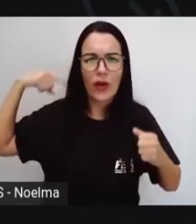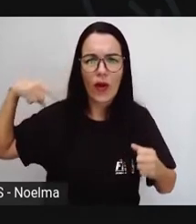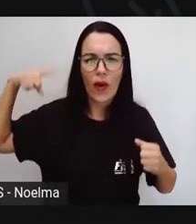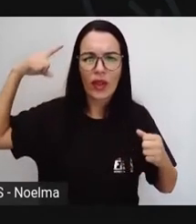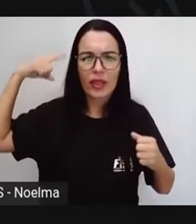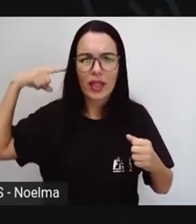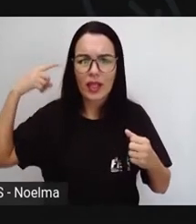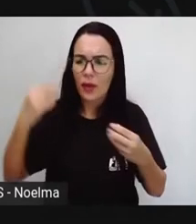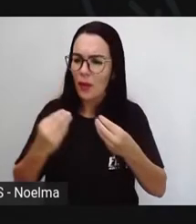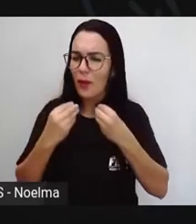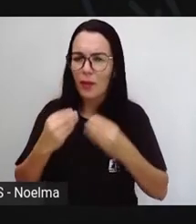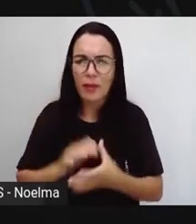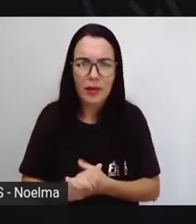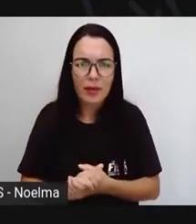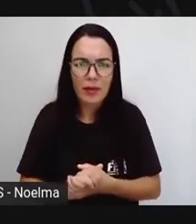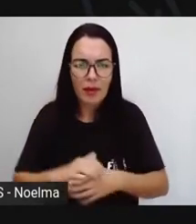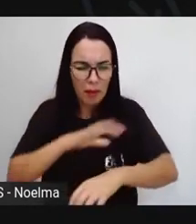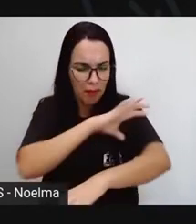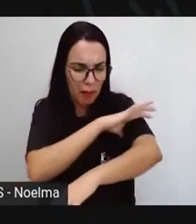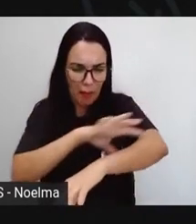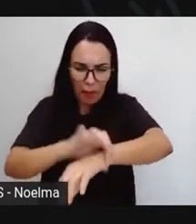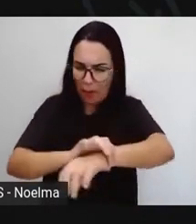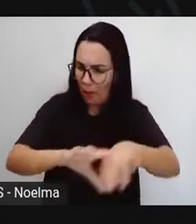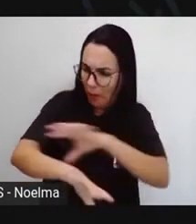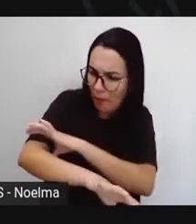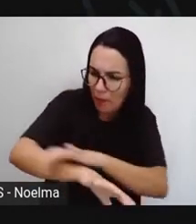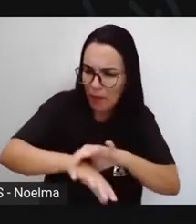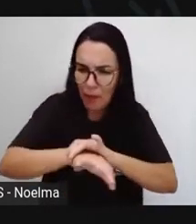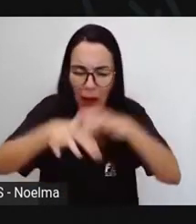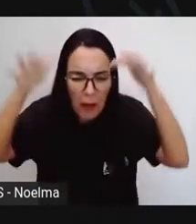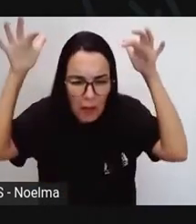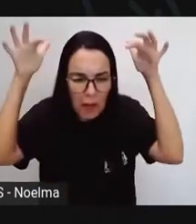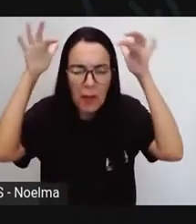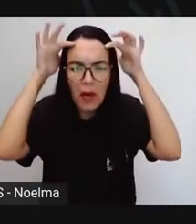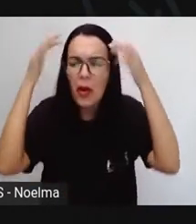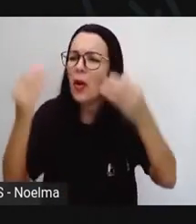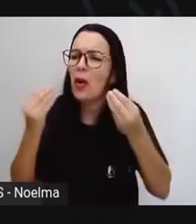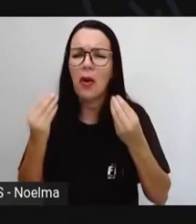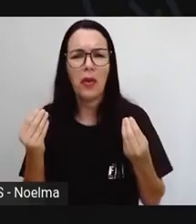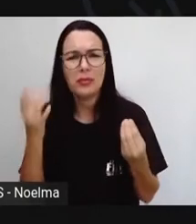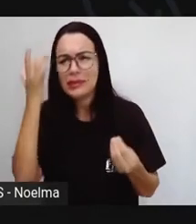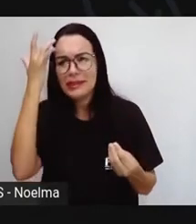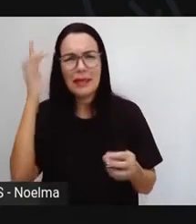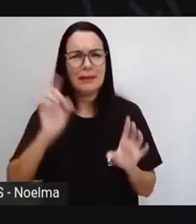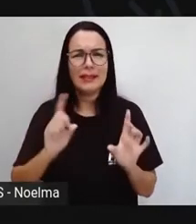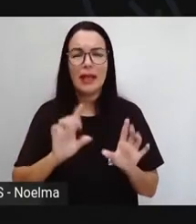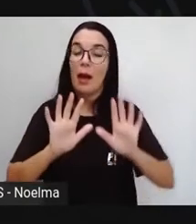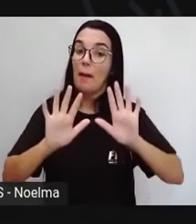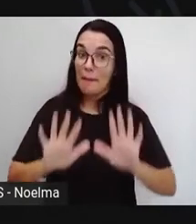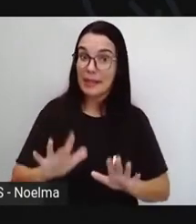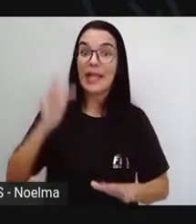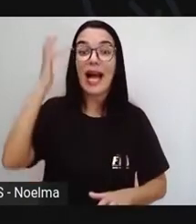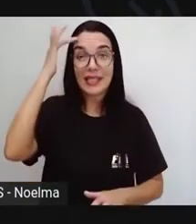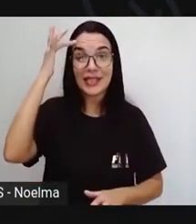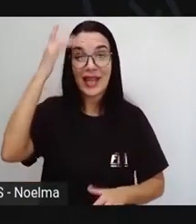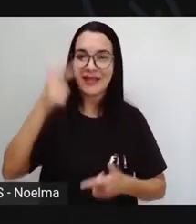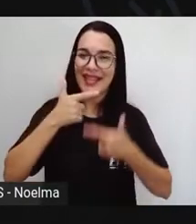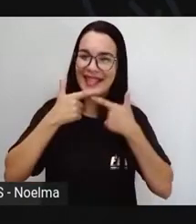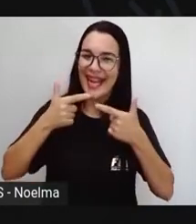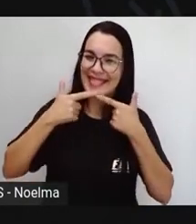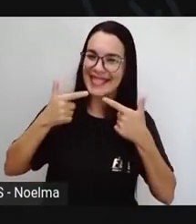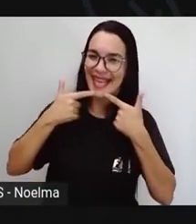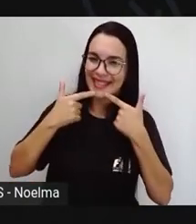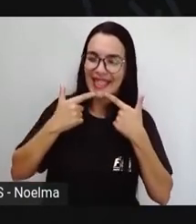uma touca, um roupão. Ela não sabia, mas achava muito engraçado.